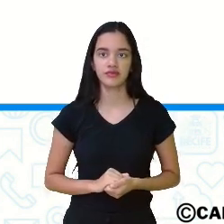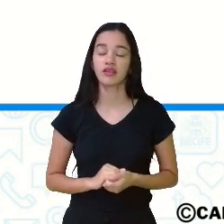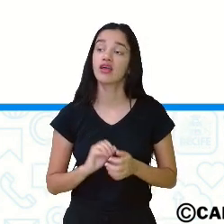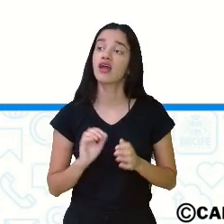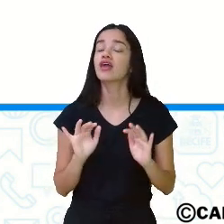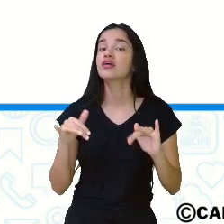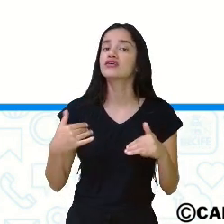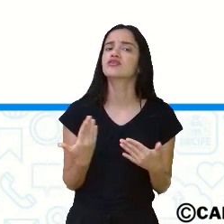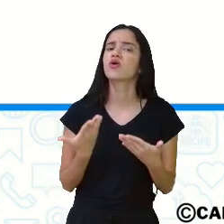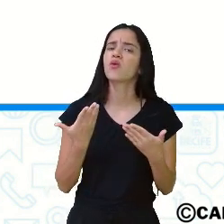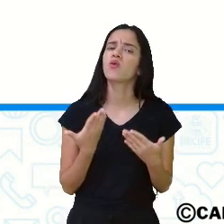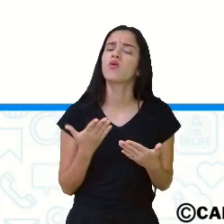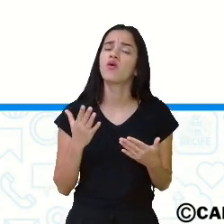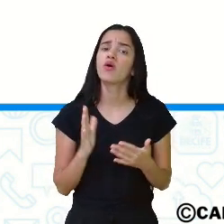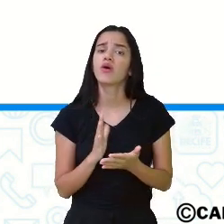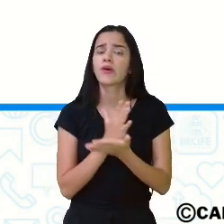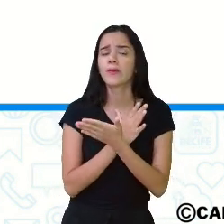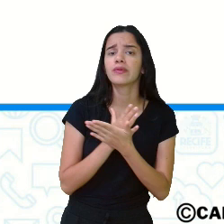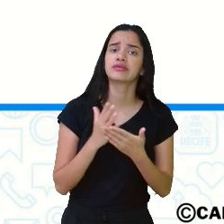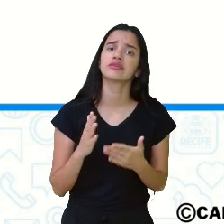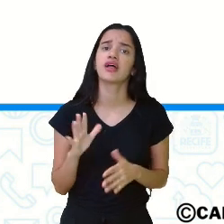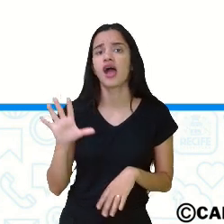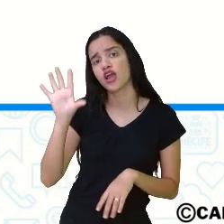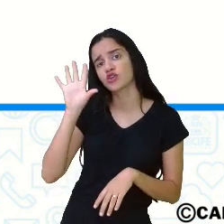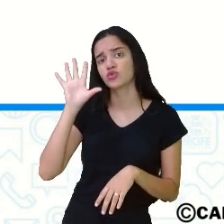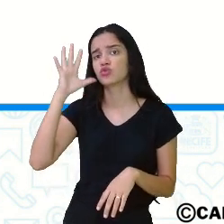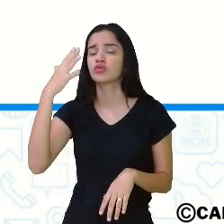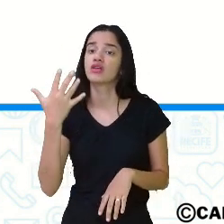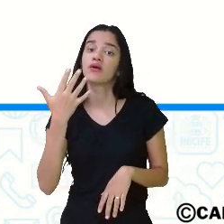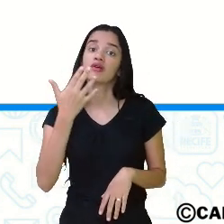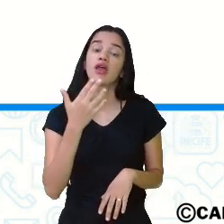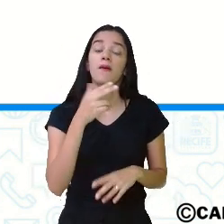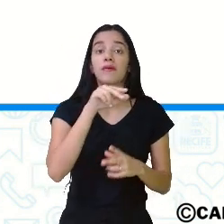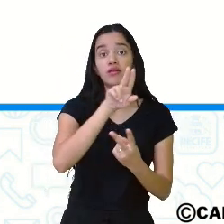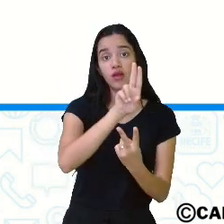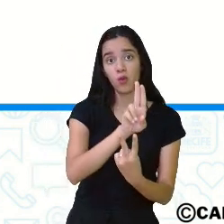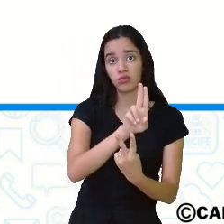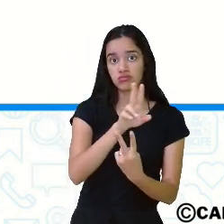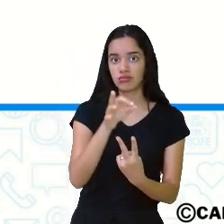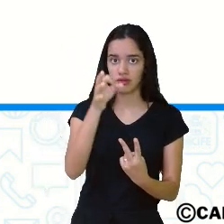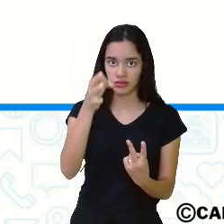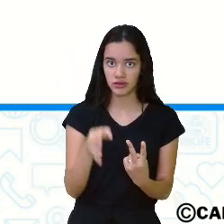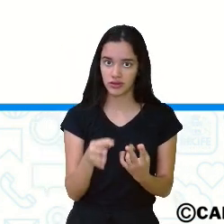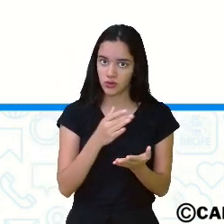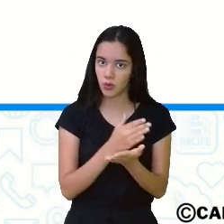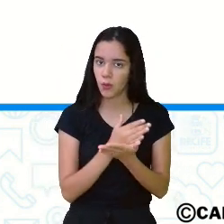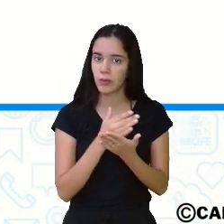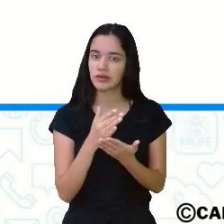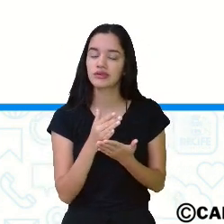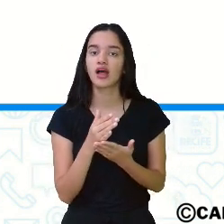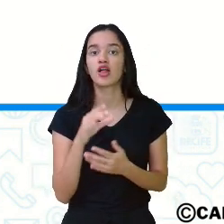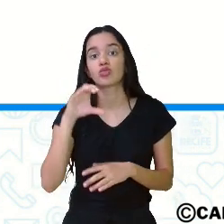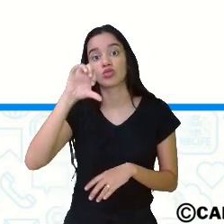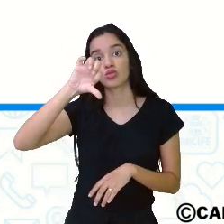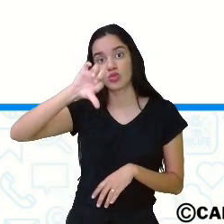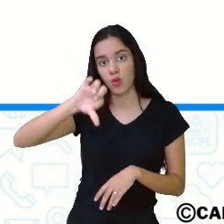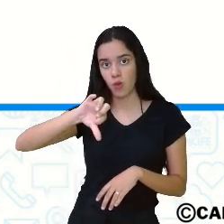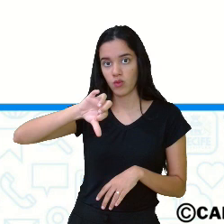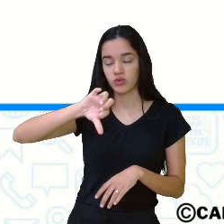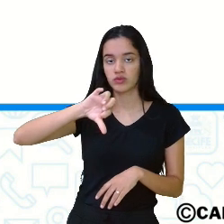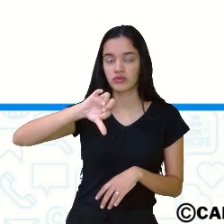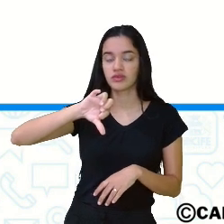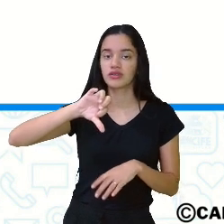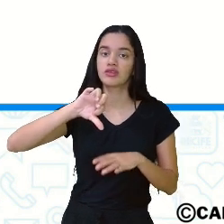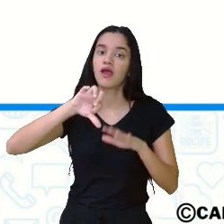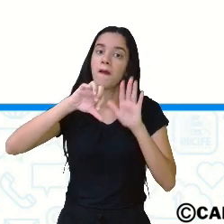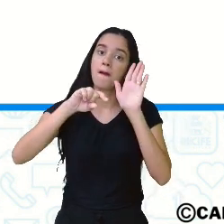Então, começamos a resolver a nossa operação pela unidade. 9 unidades